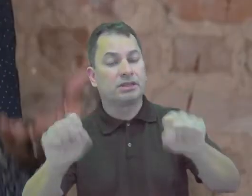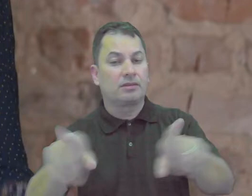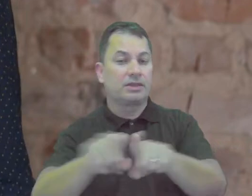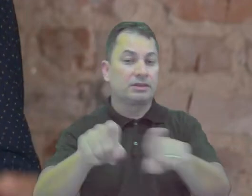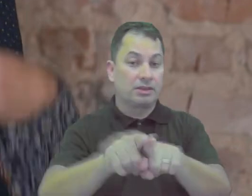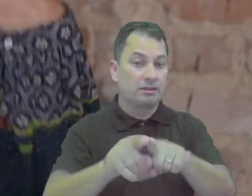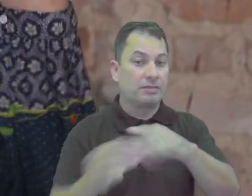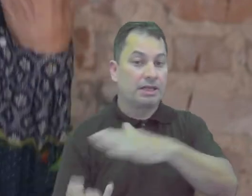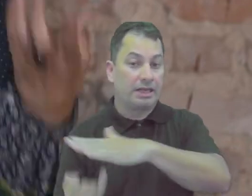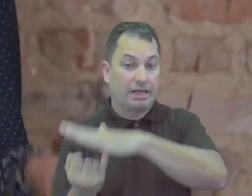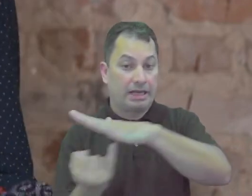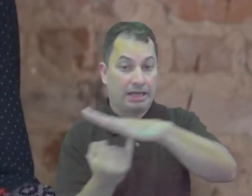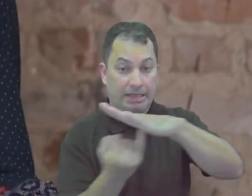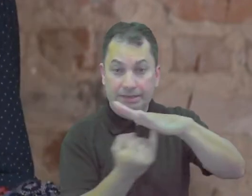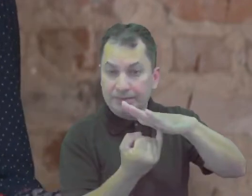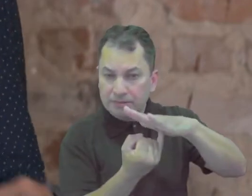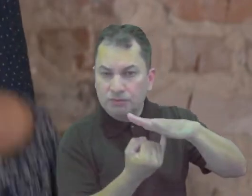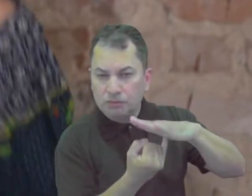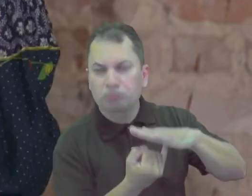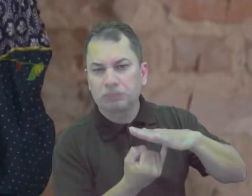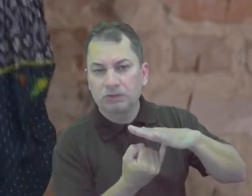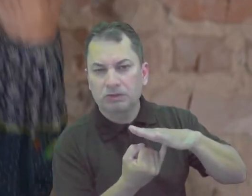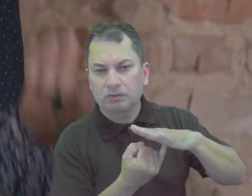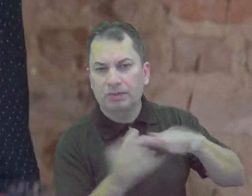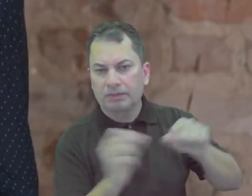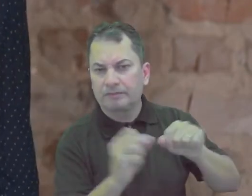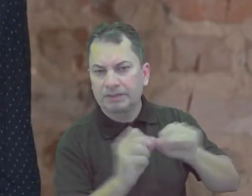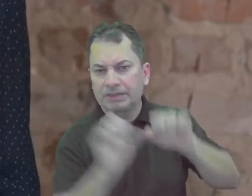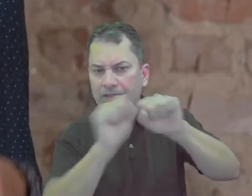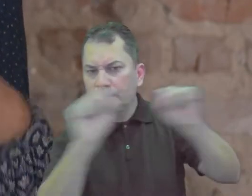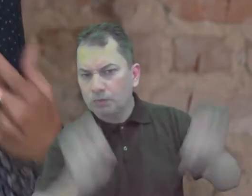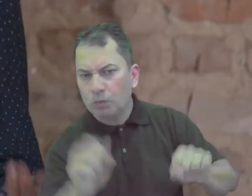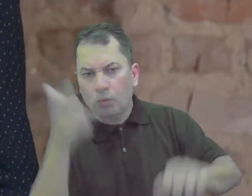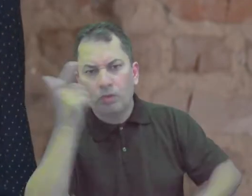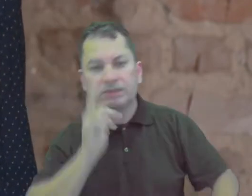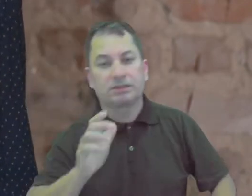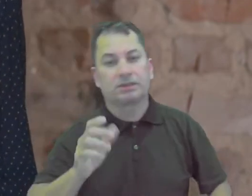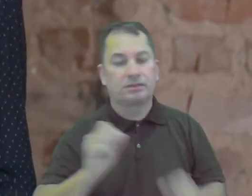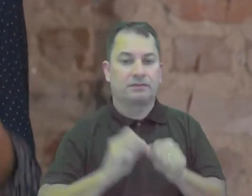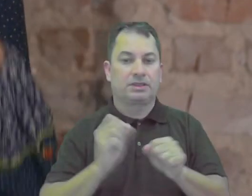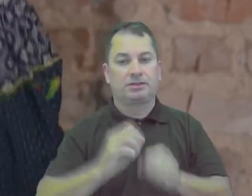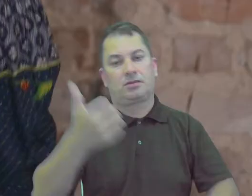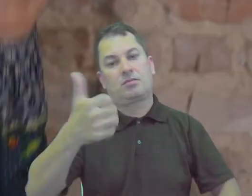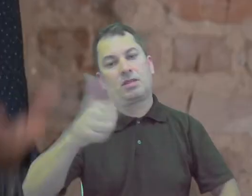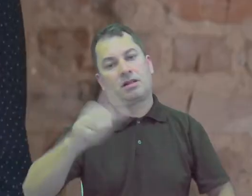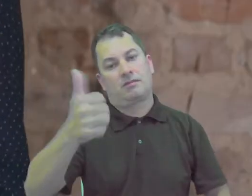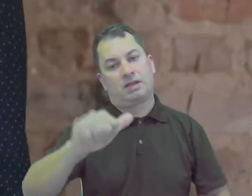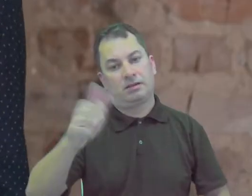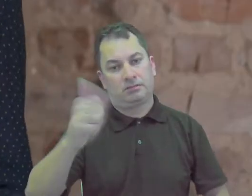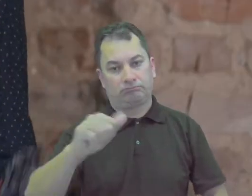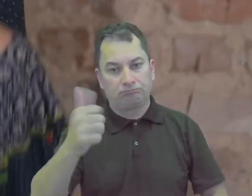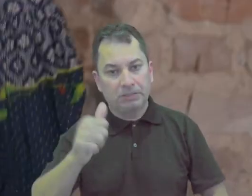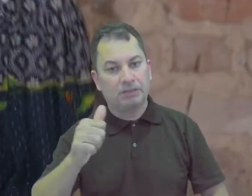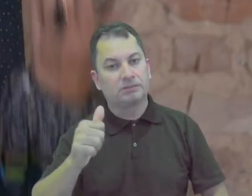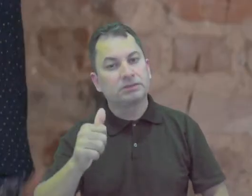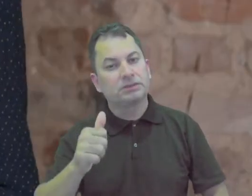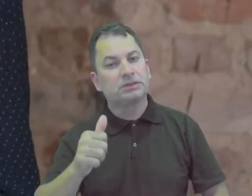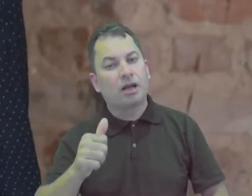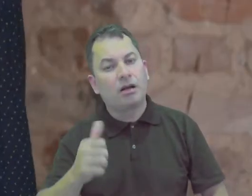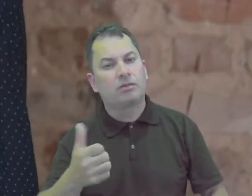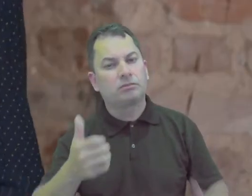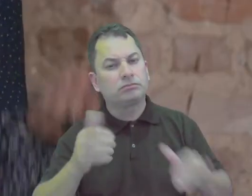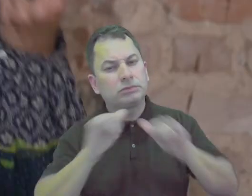próprias instituições que levantaram esse sistema realizem notas técnicas, boletins, para poder comunicar